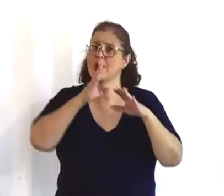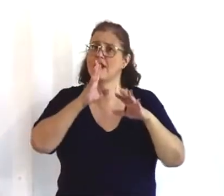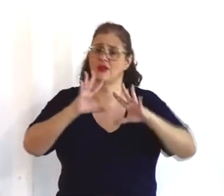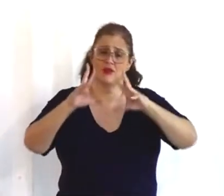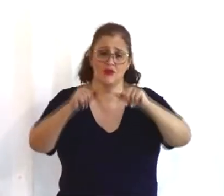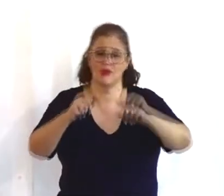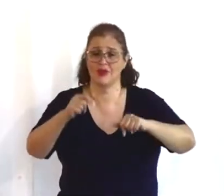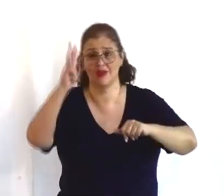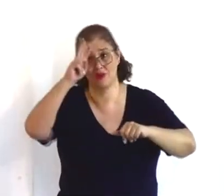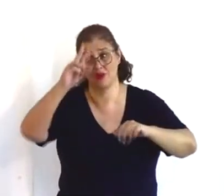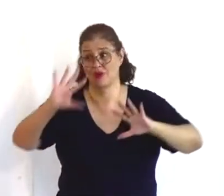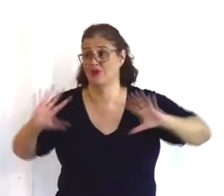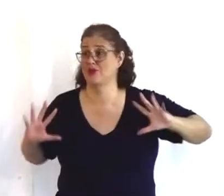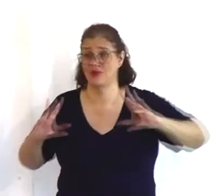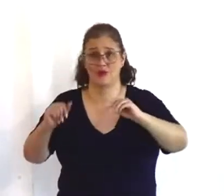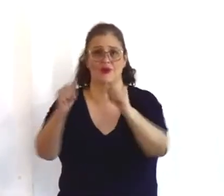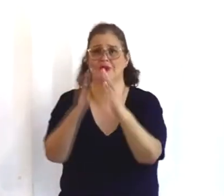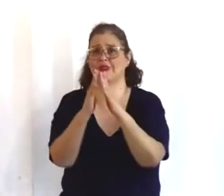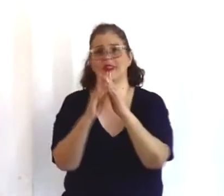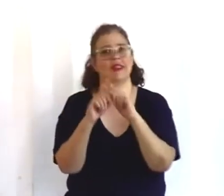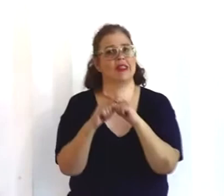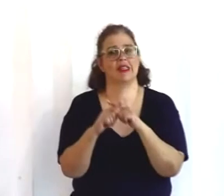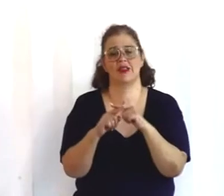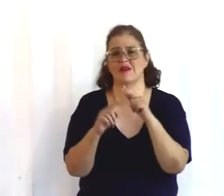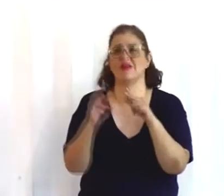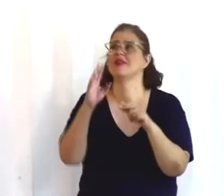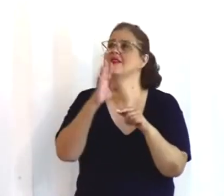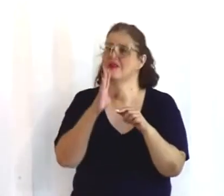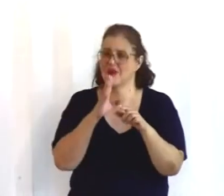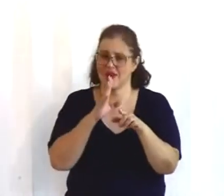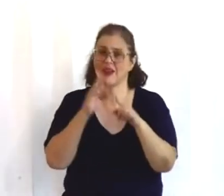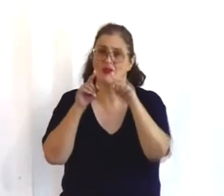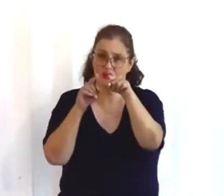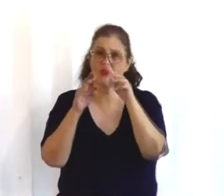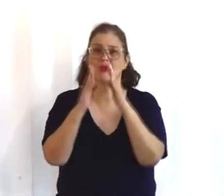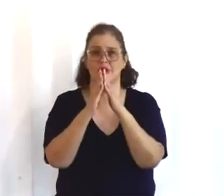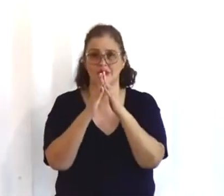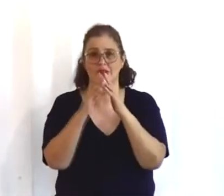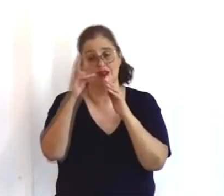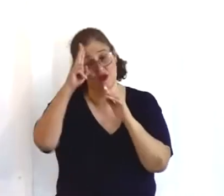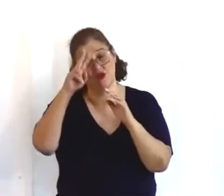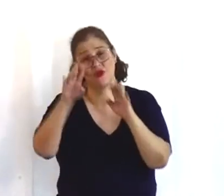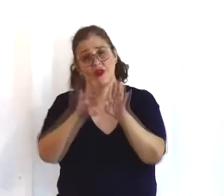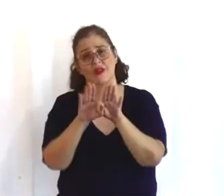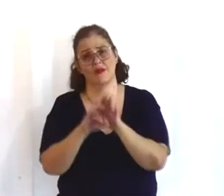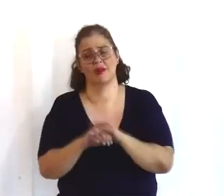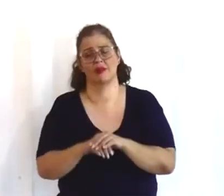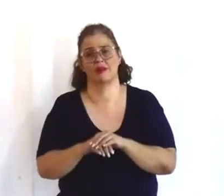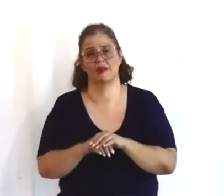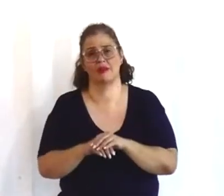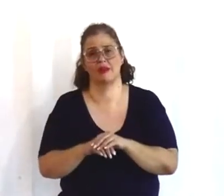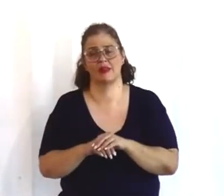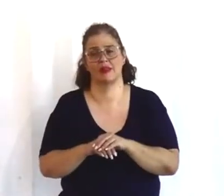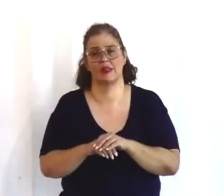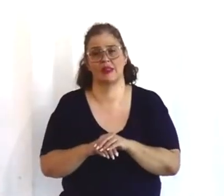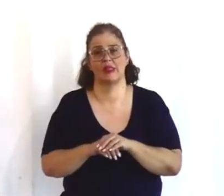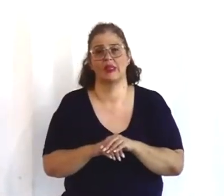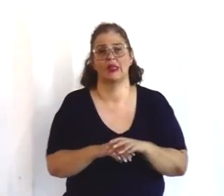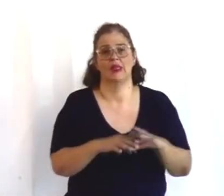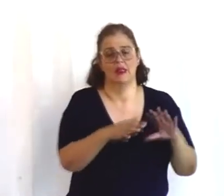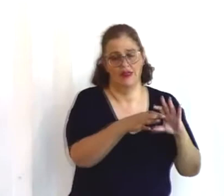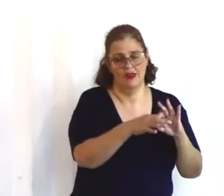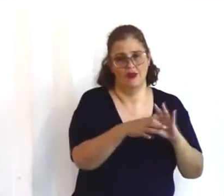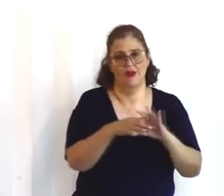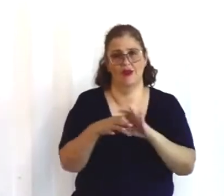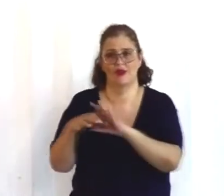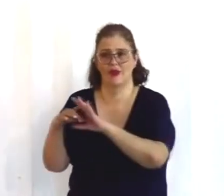face da terra, assim como o Senhor conhece a tua história. Ele está entendendo que há um contexto em cada cidade, então vamos trabalhar isso